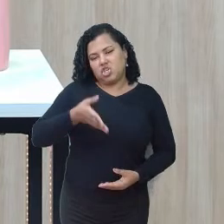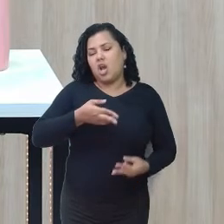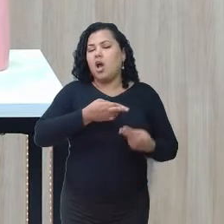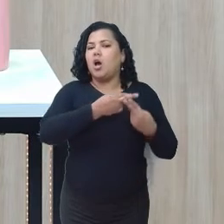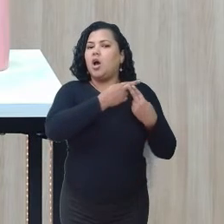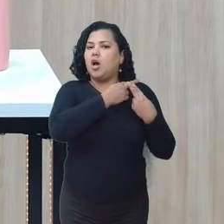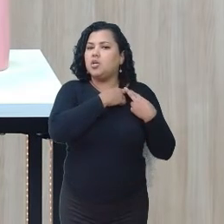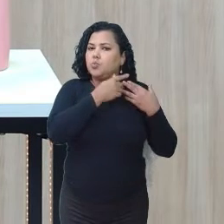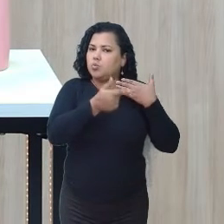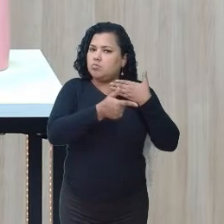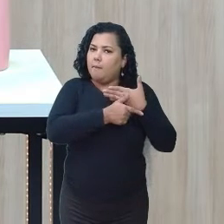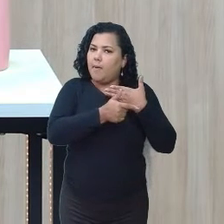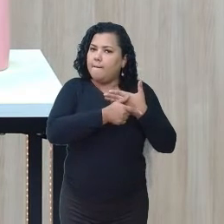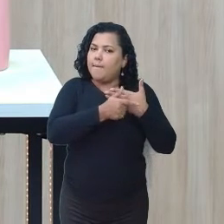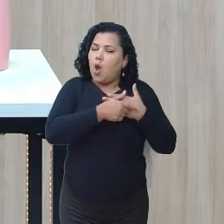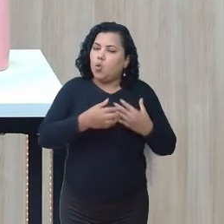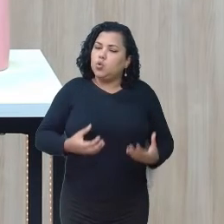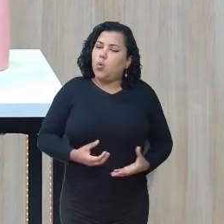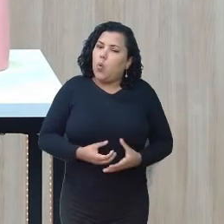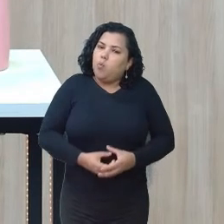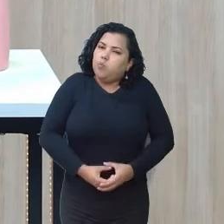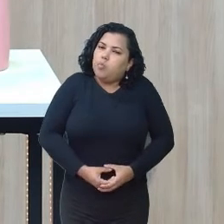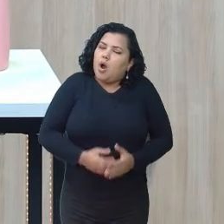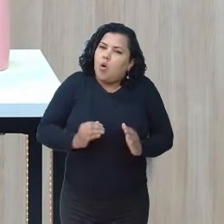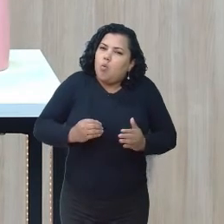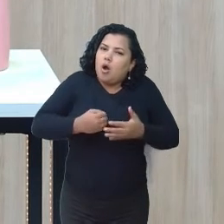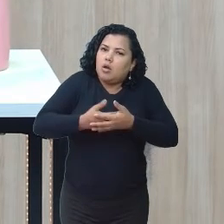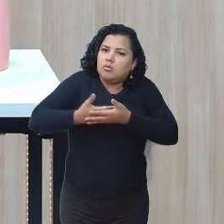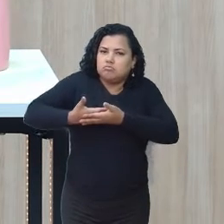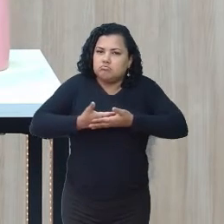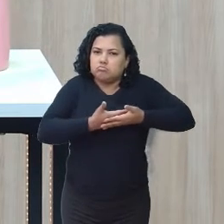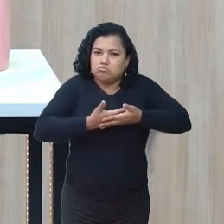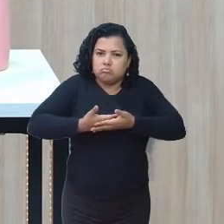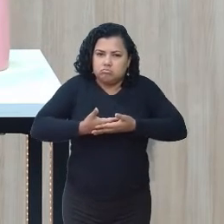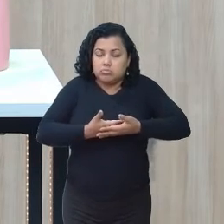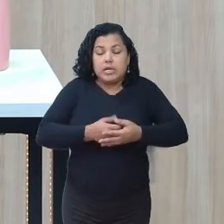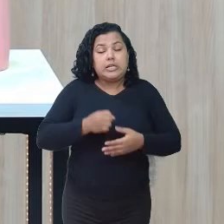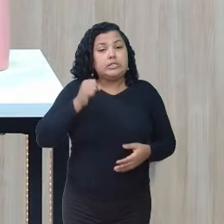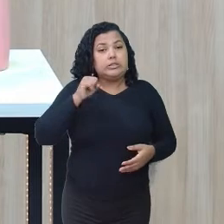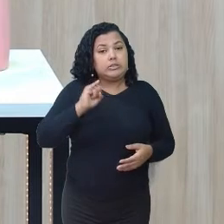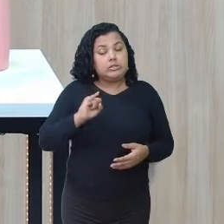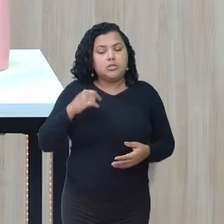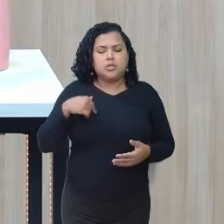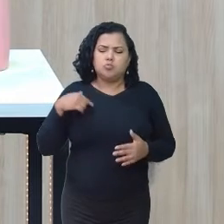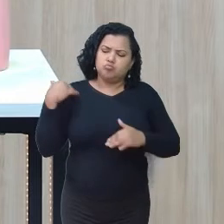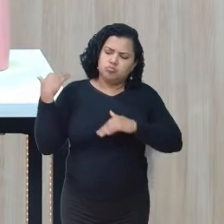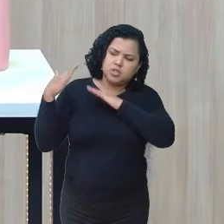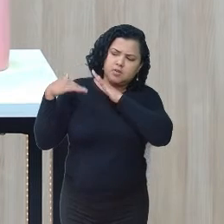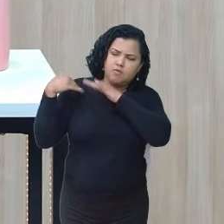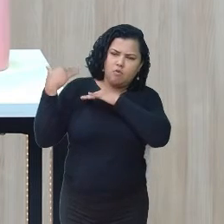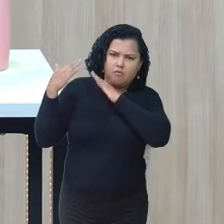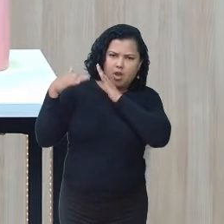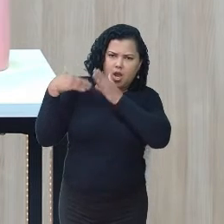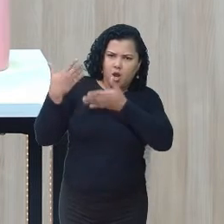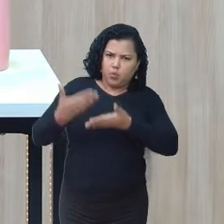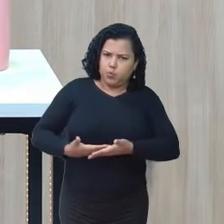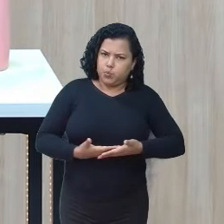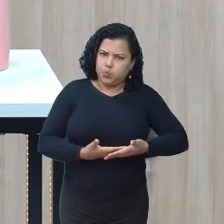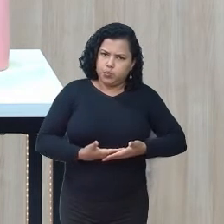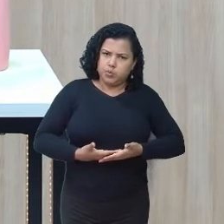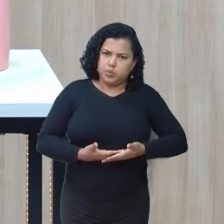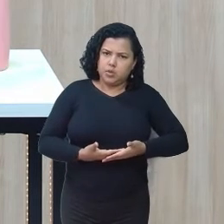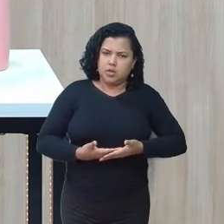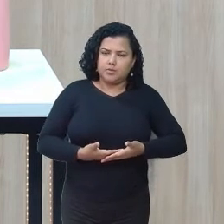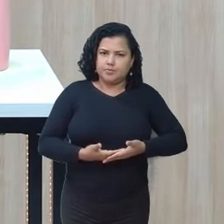responsável para armazenar o feto e ocorrer o desenvolvimento. Se não ocorrer a fecundação,